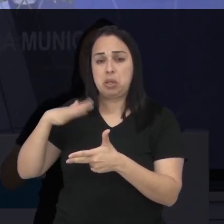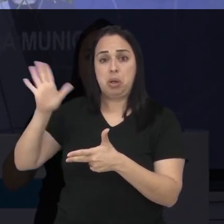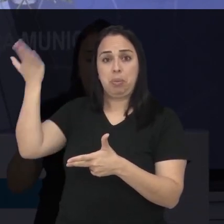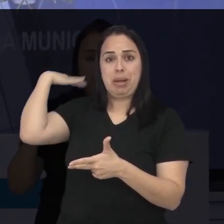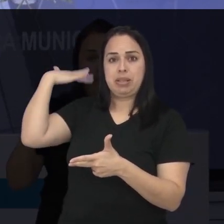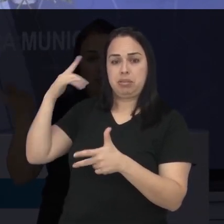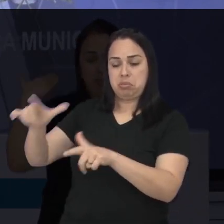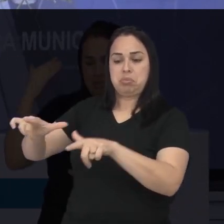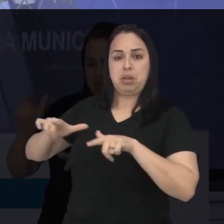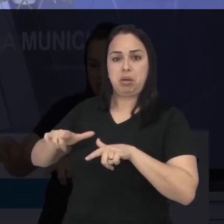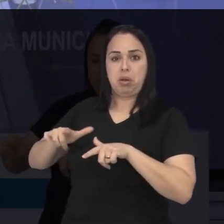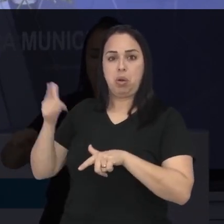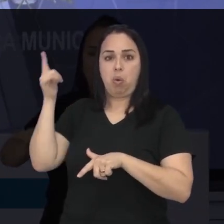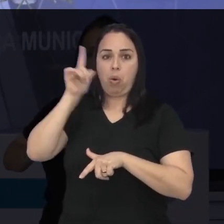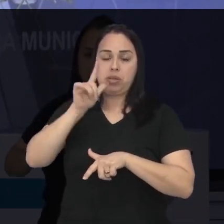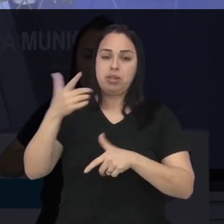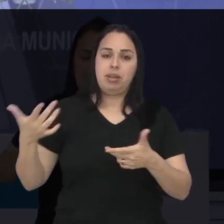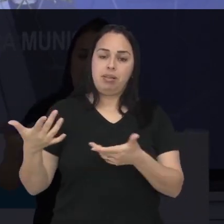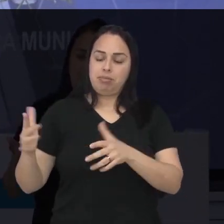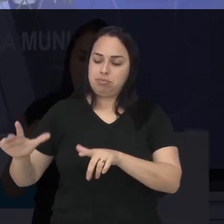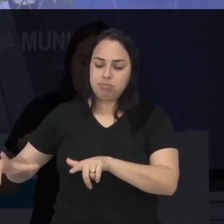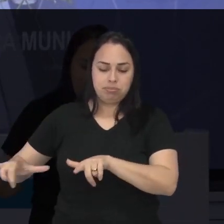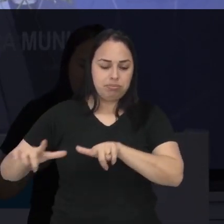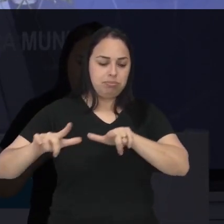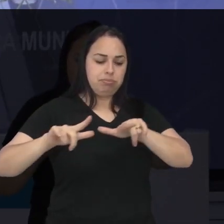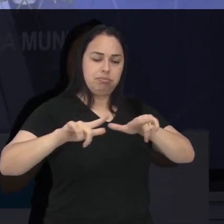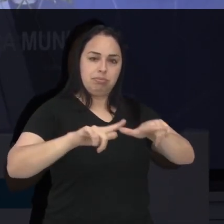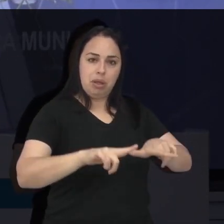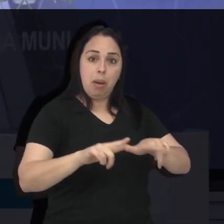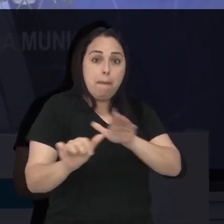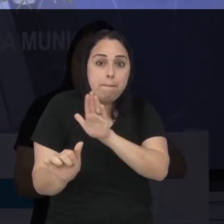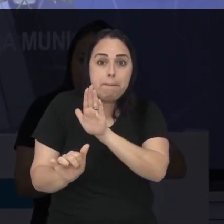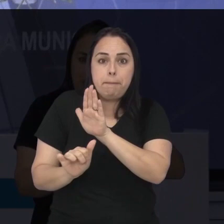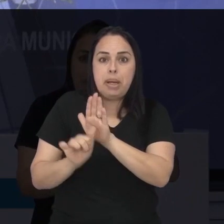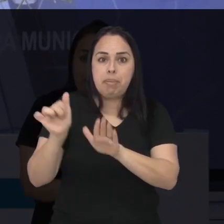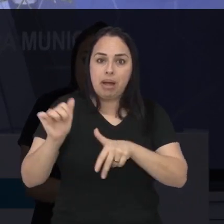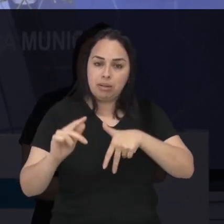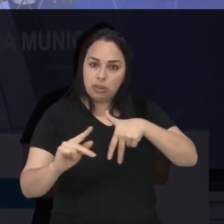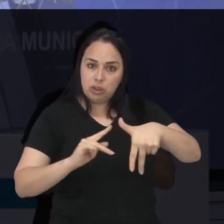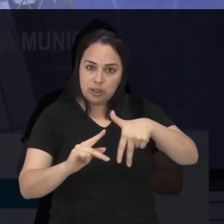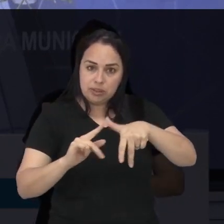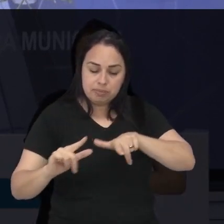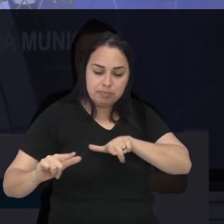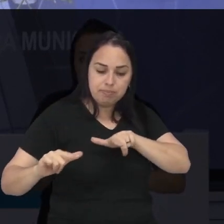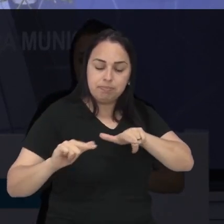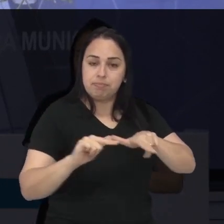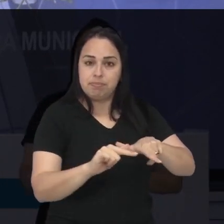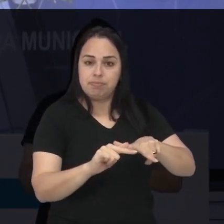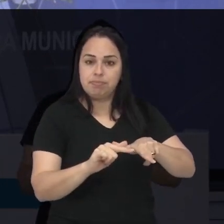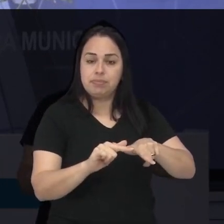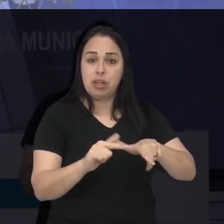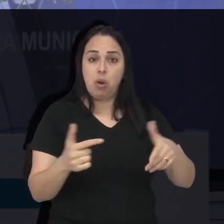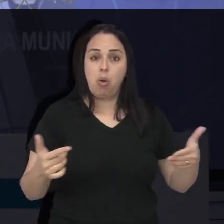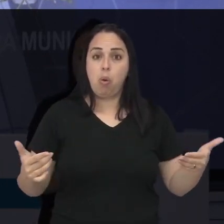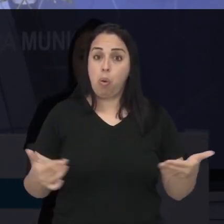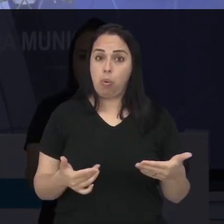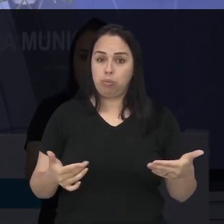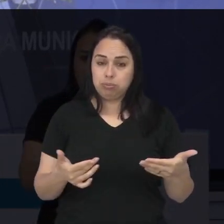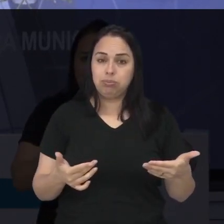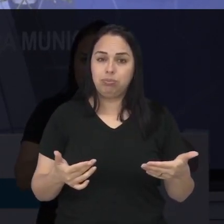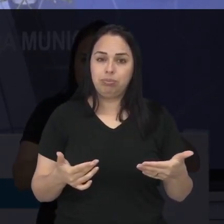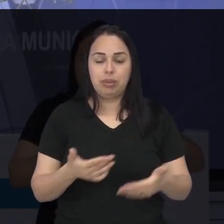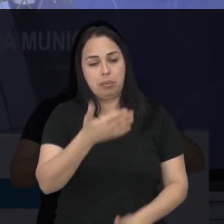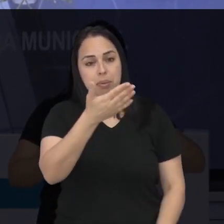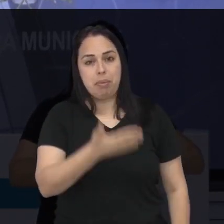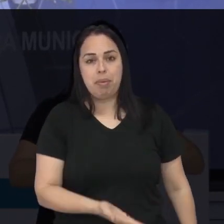eu recebi, eu também queria dar o primeiro título de cidadão joseense nesta